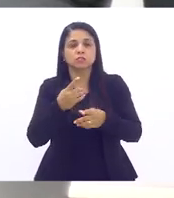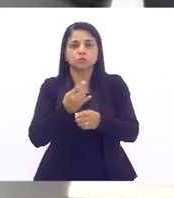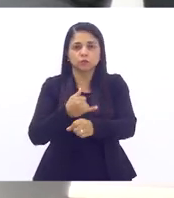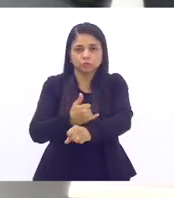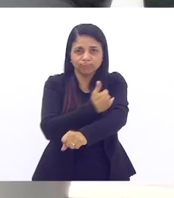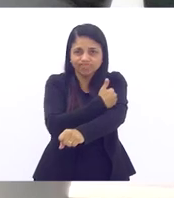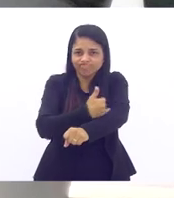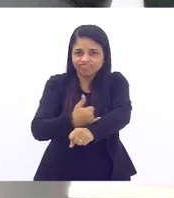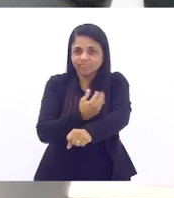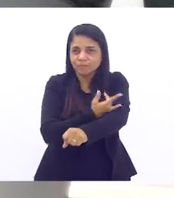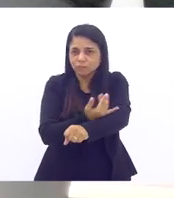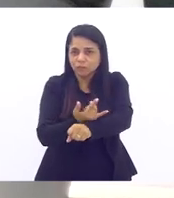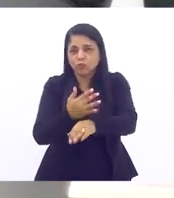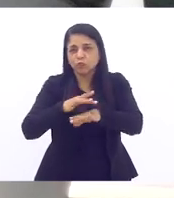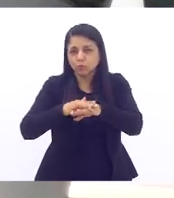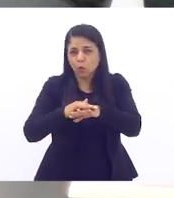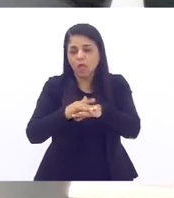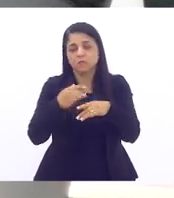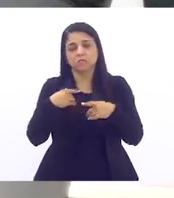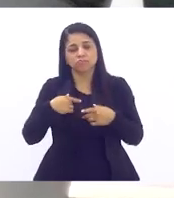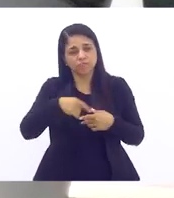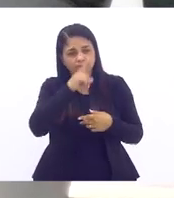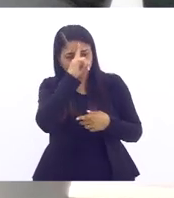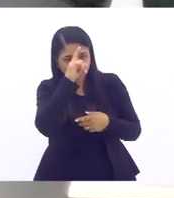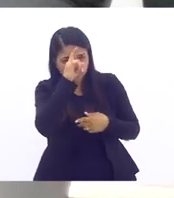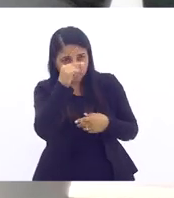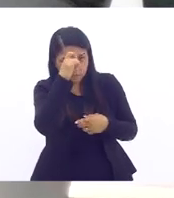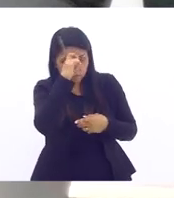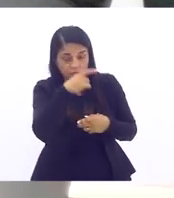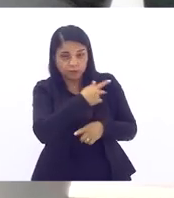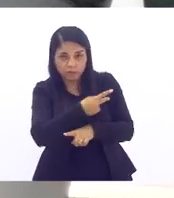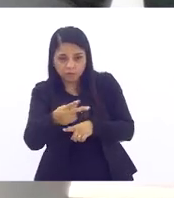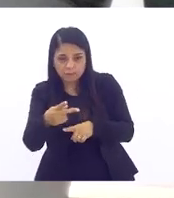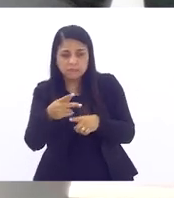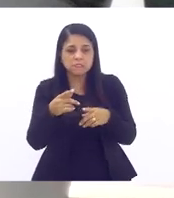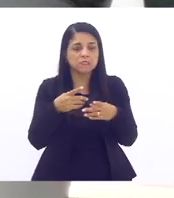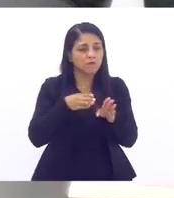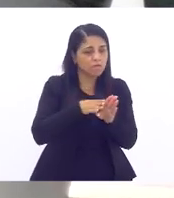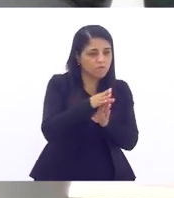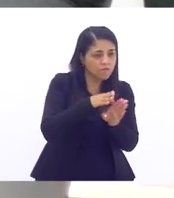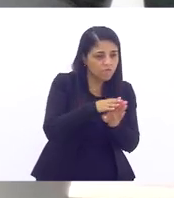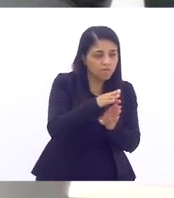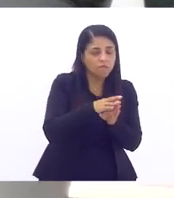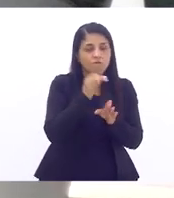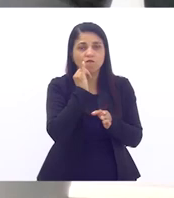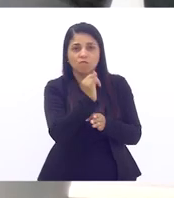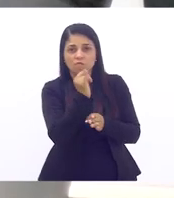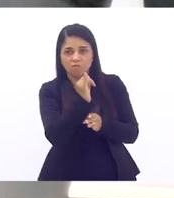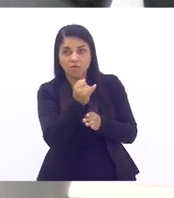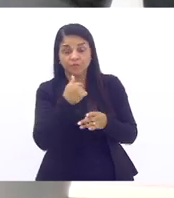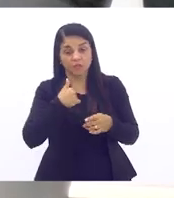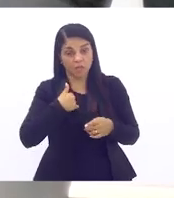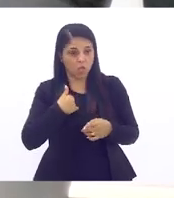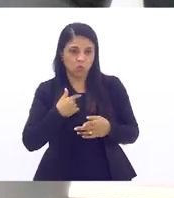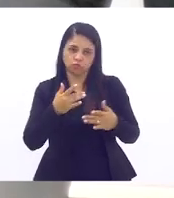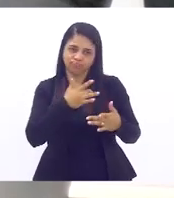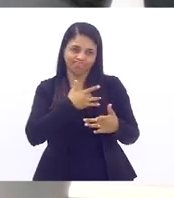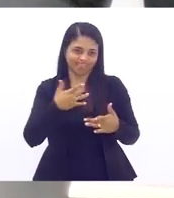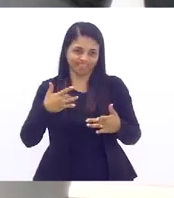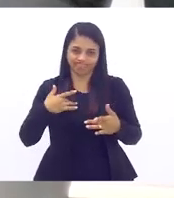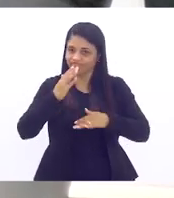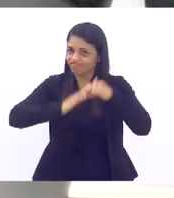para dar as primeiras informações mas o fato é que nós não somos eu não sou da área de saúde eu sou mãe de bebê